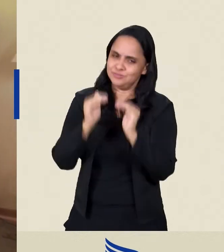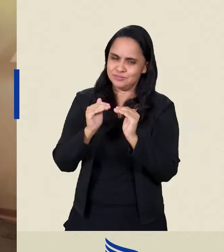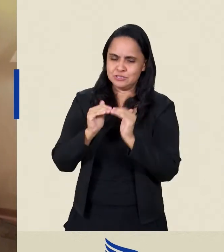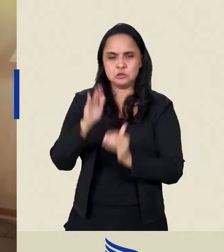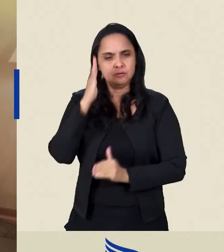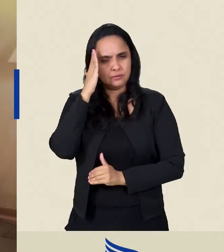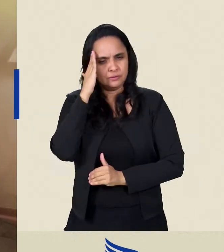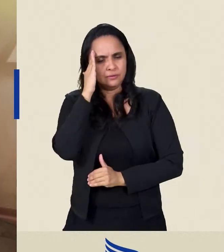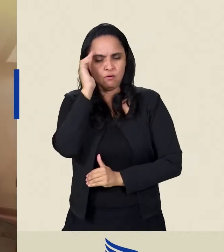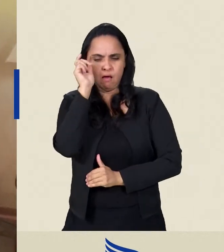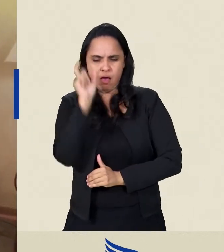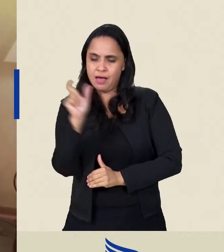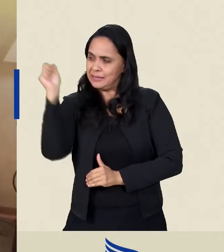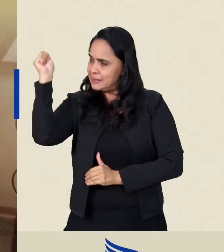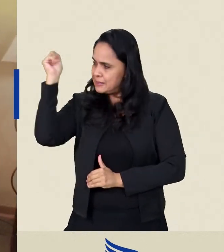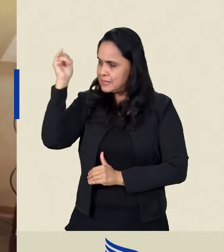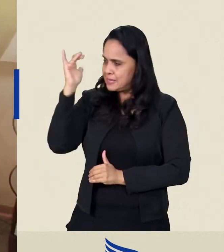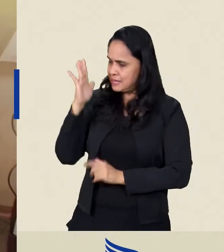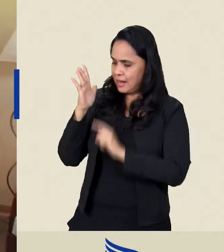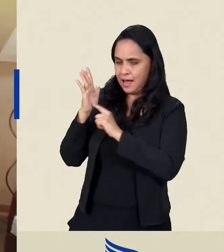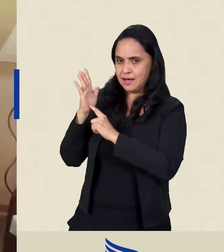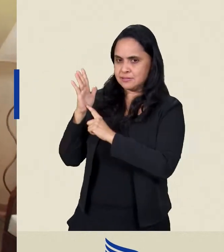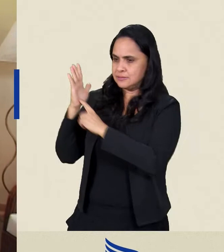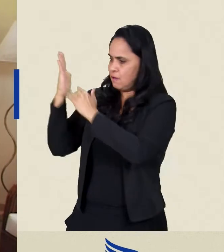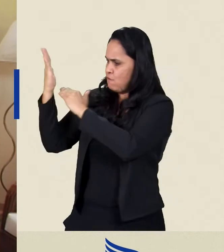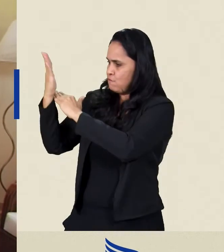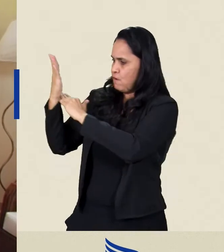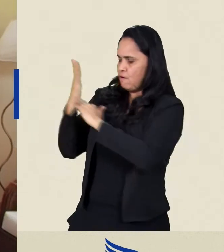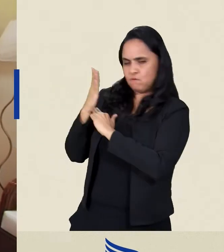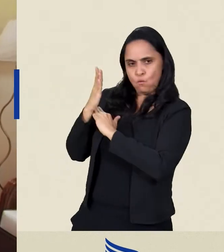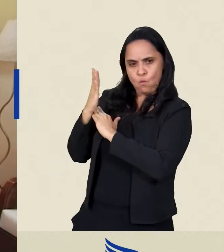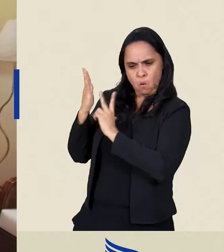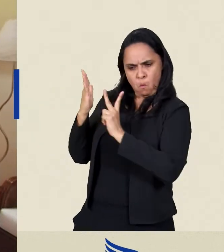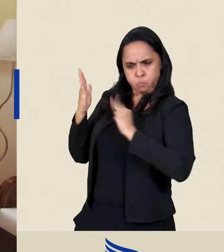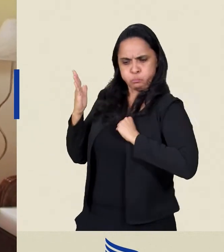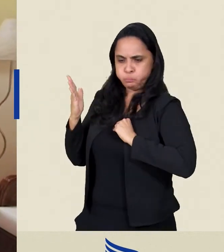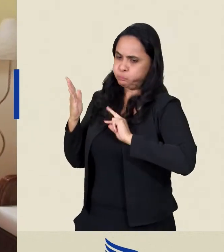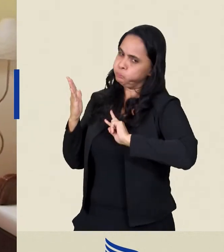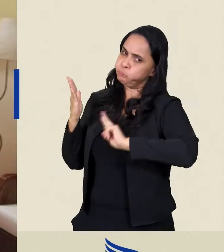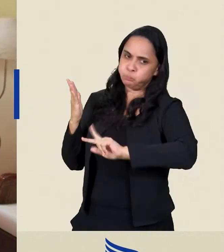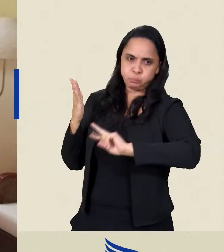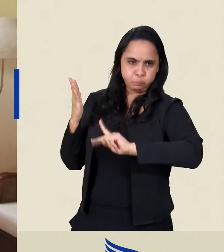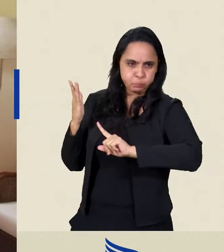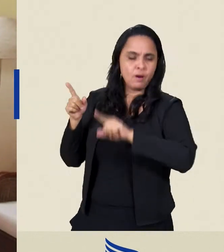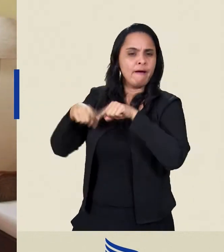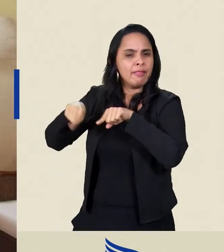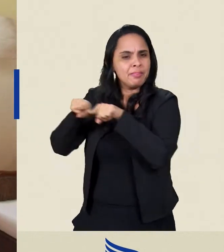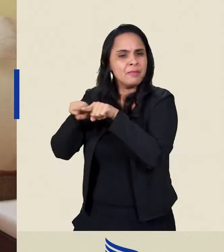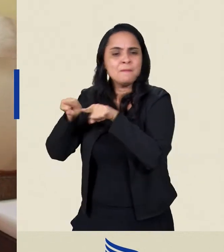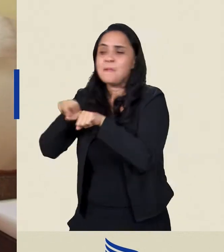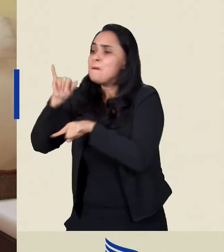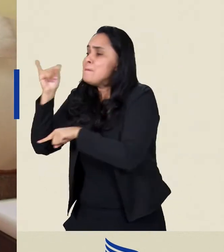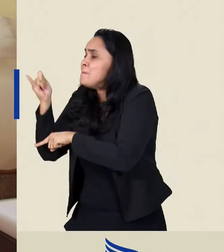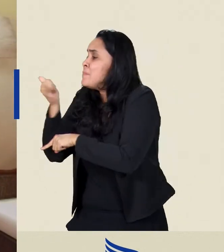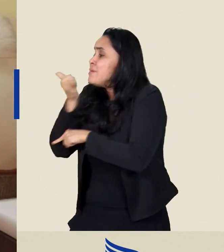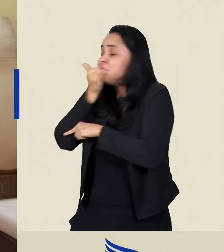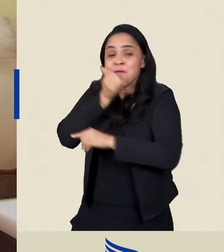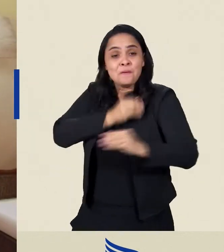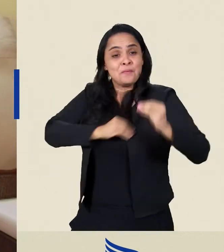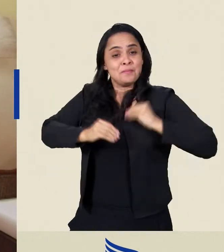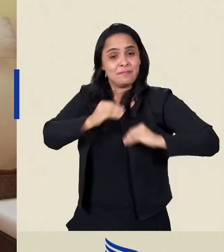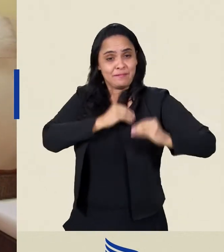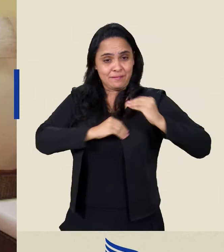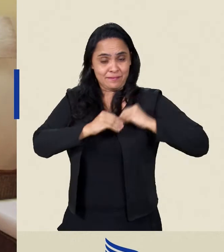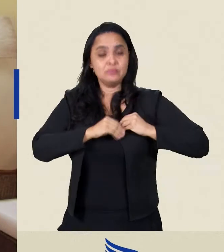termo graça. Graça é favor imerecido. Graça se manifesta no perdão dos pecados. E a graça se